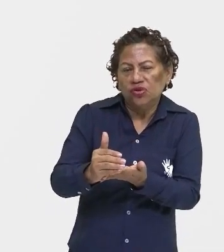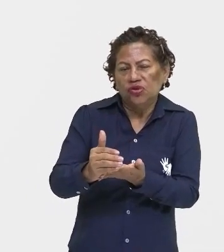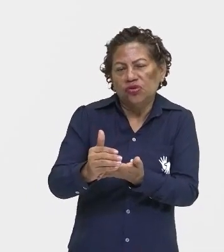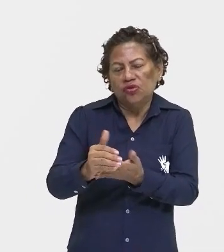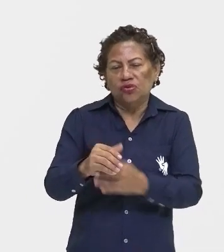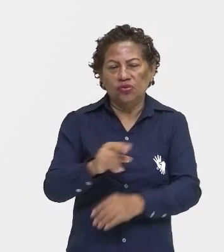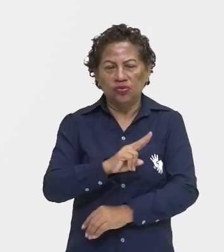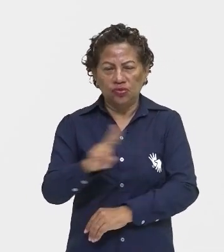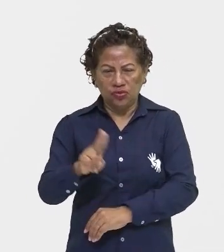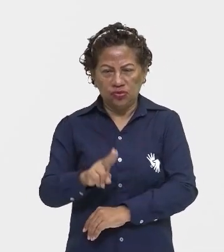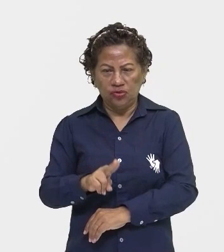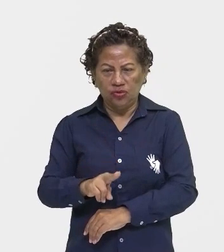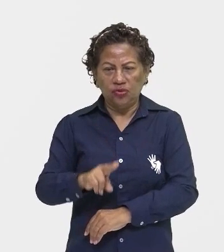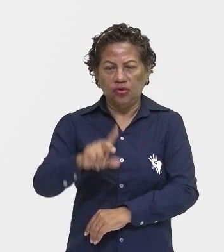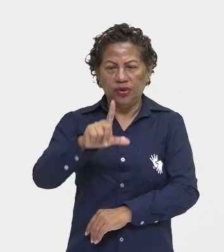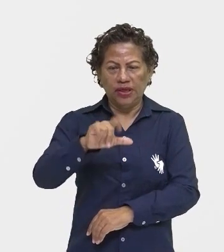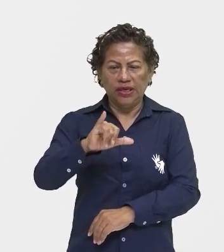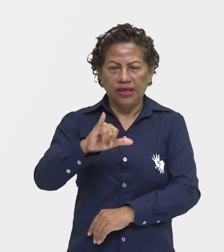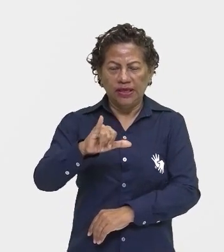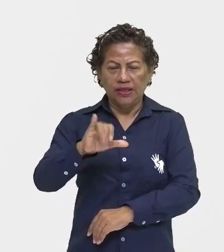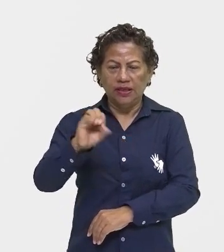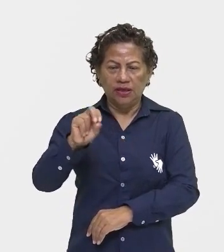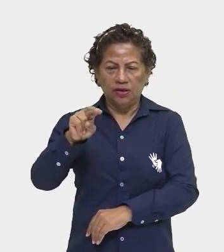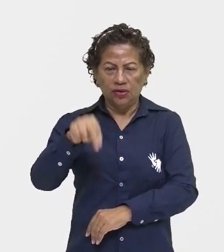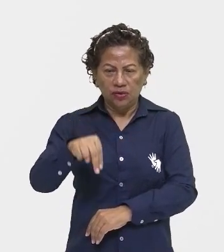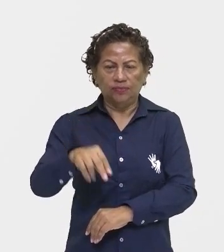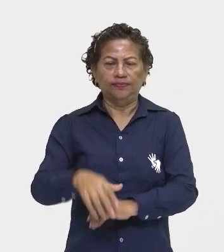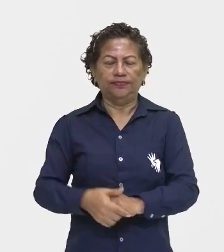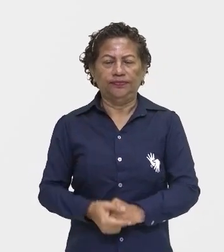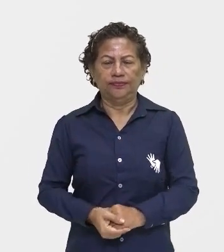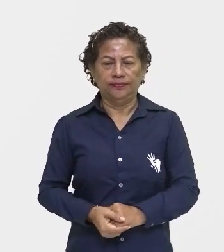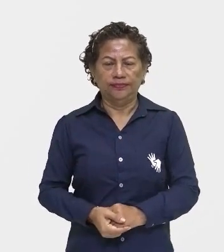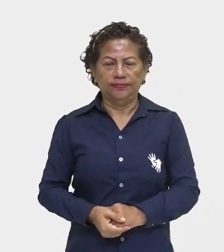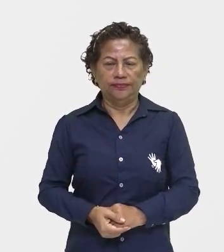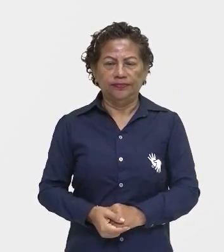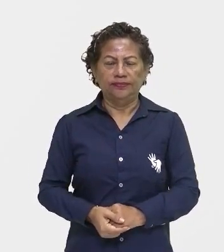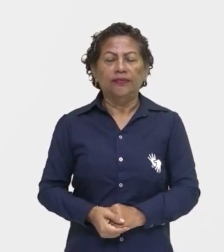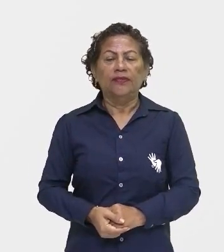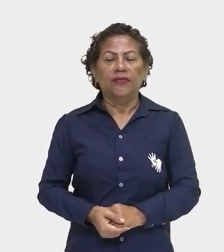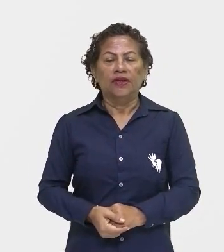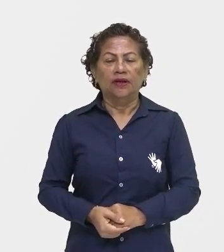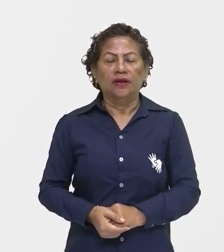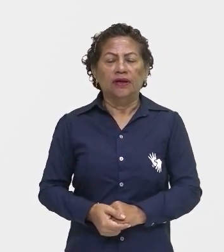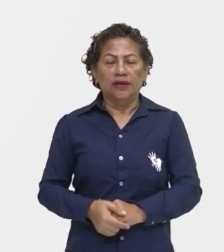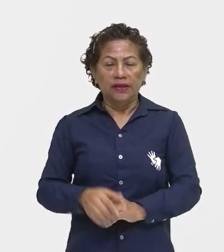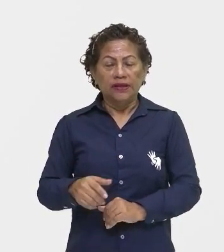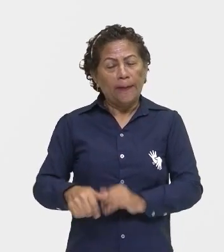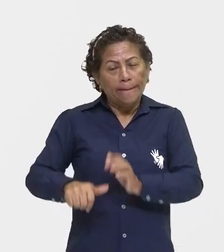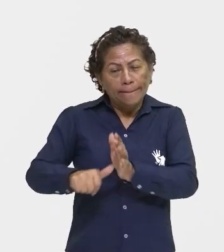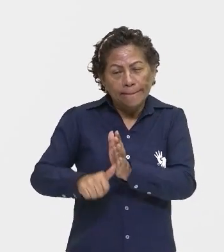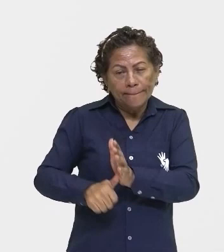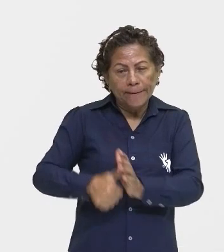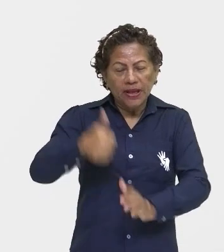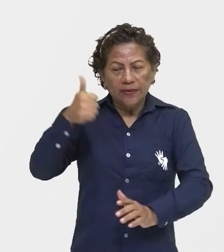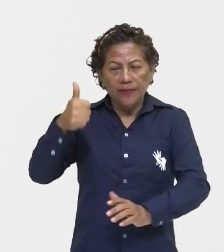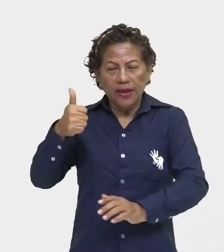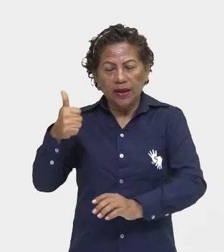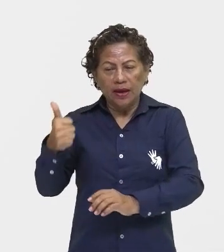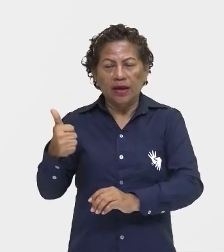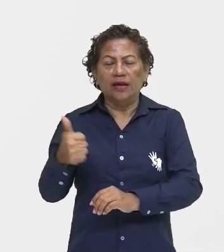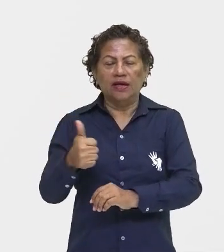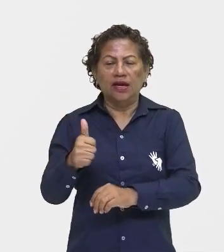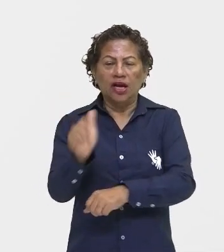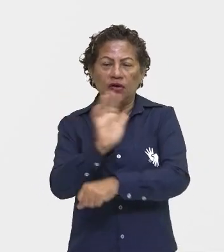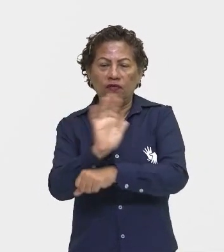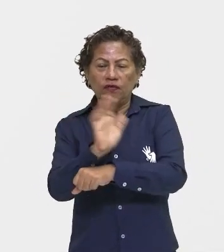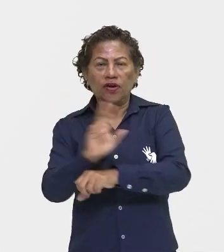ou Empregados deixando a fábrica Lumière. É tido como o primeiro audiovisual